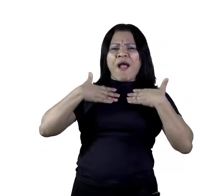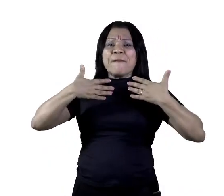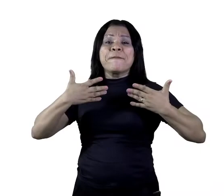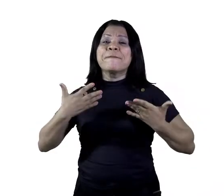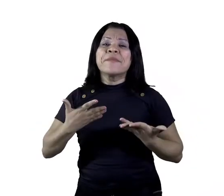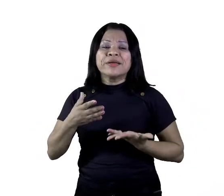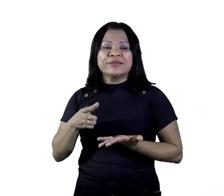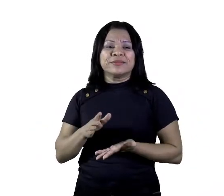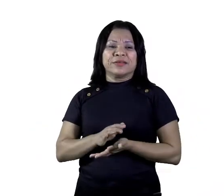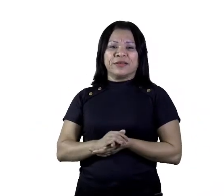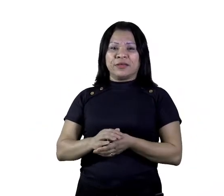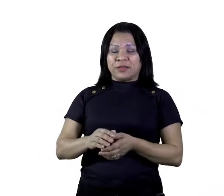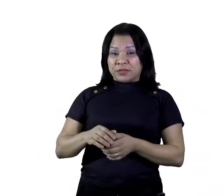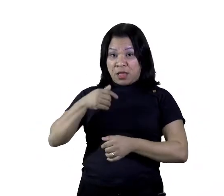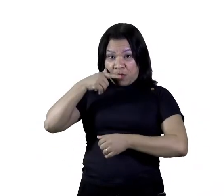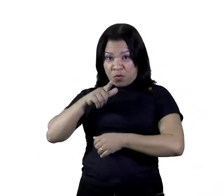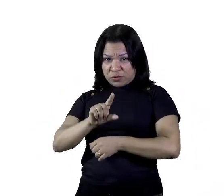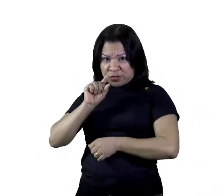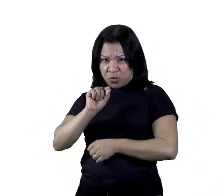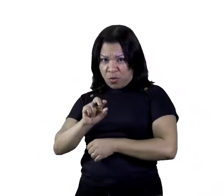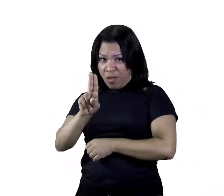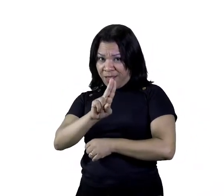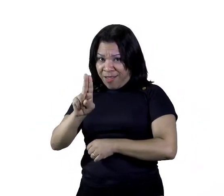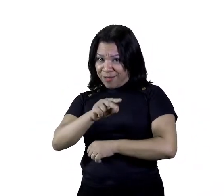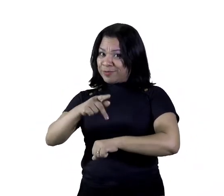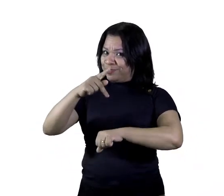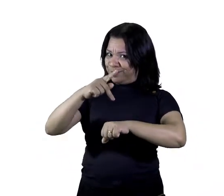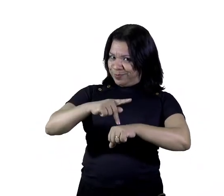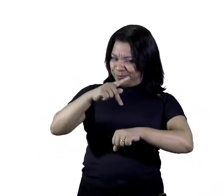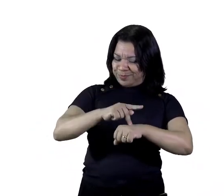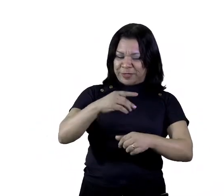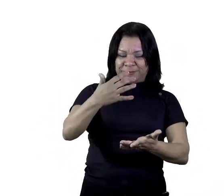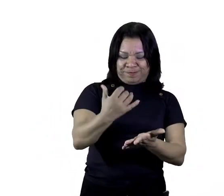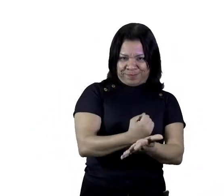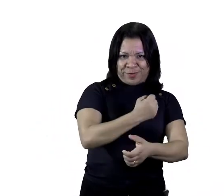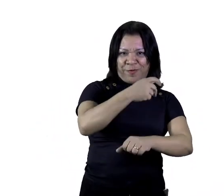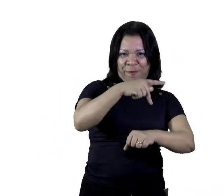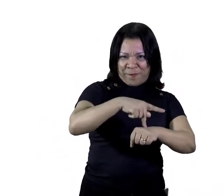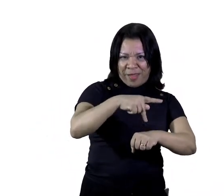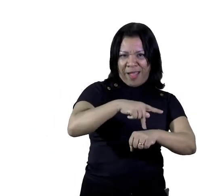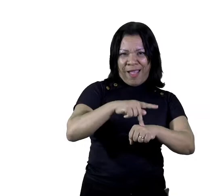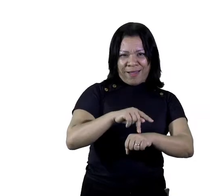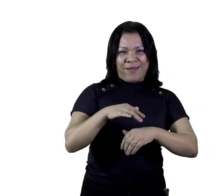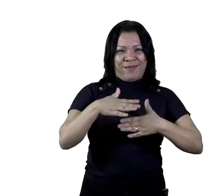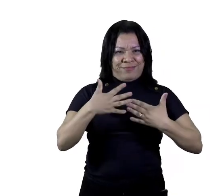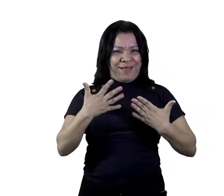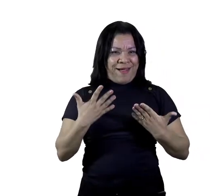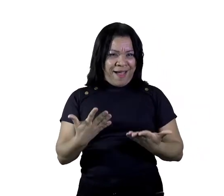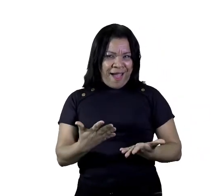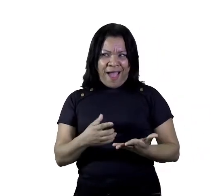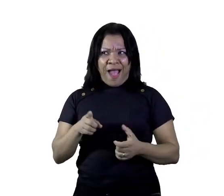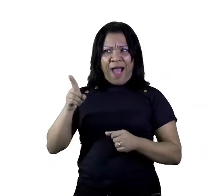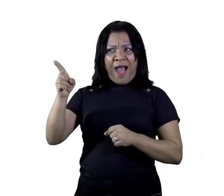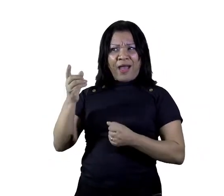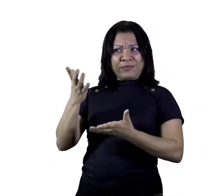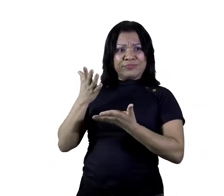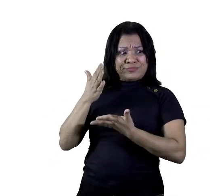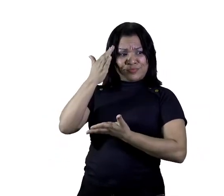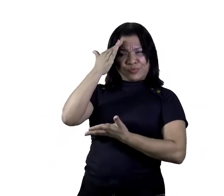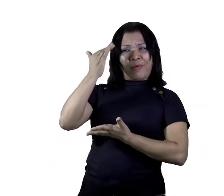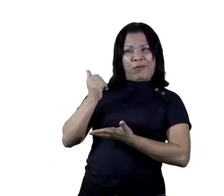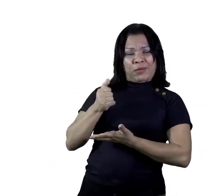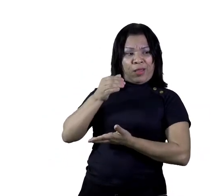fez? Usou as pedras, né? Pegou as pedras, falou, é com as pedras que eu vou. Eles vão querer saber como que é essa sopa.